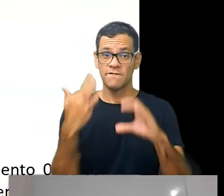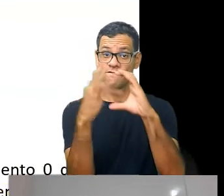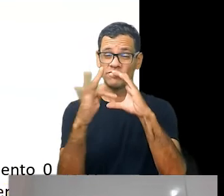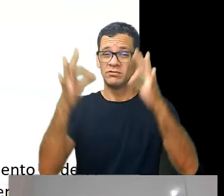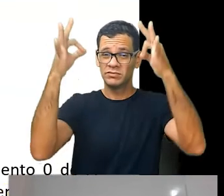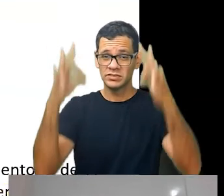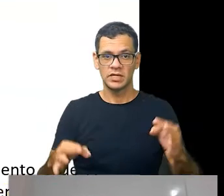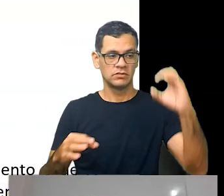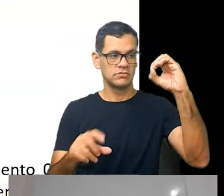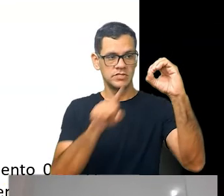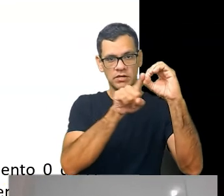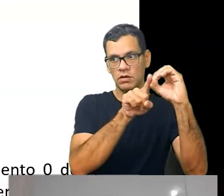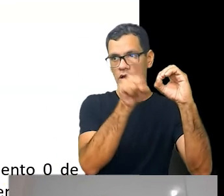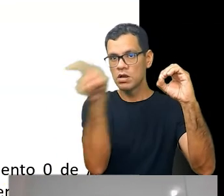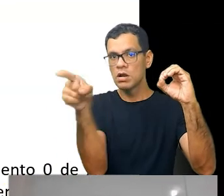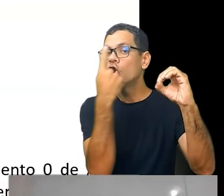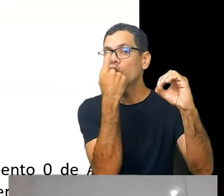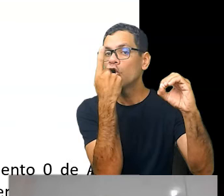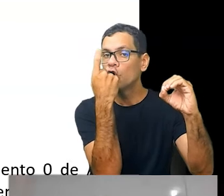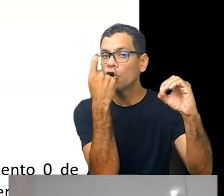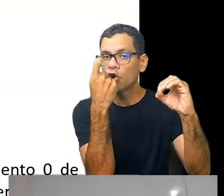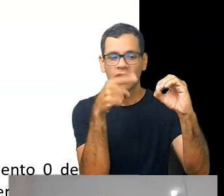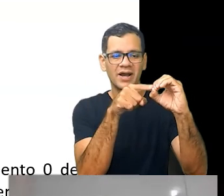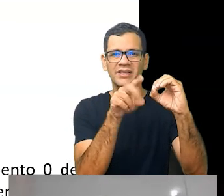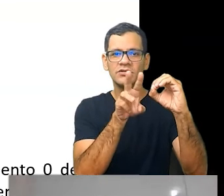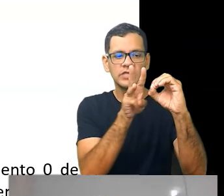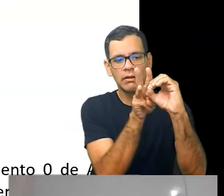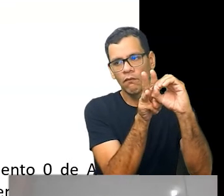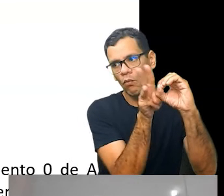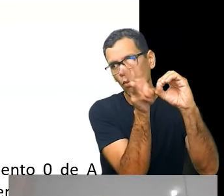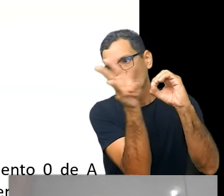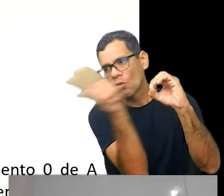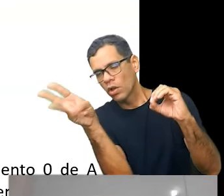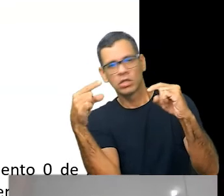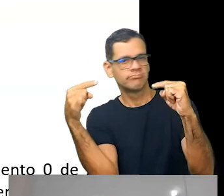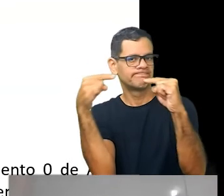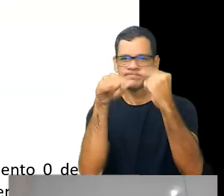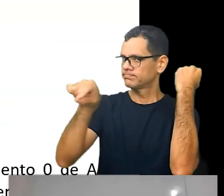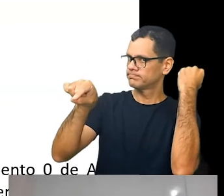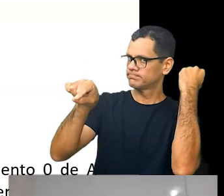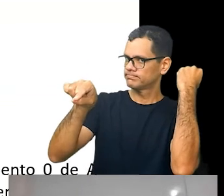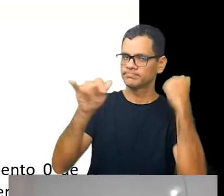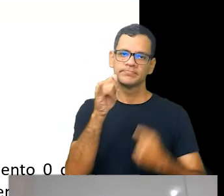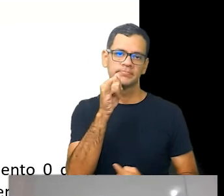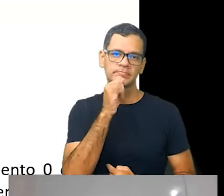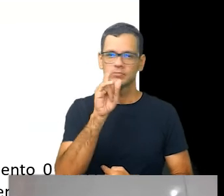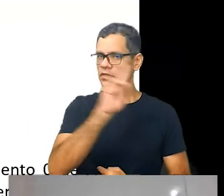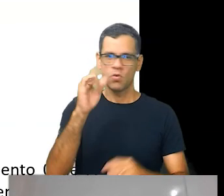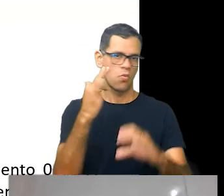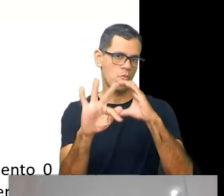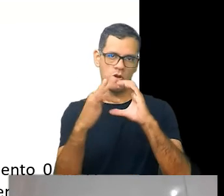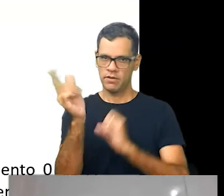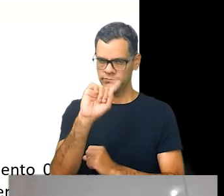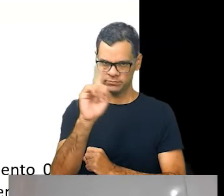a 3 elementos. Não pode. Para ser função, cada elemento do A tem que ser correspondente a apenas um